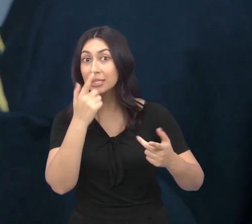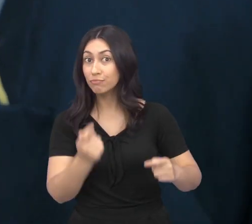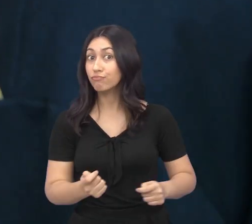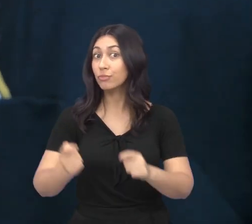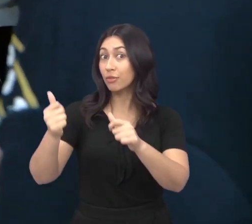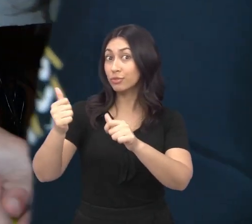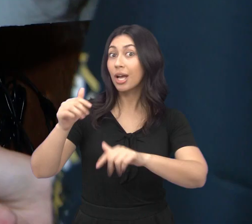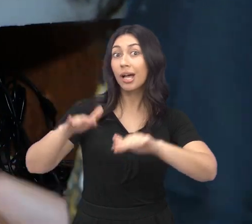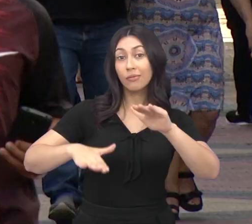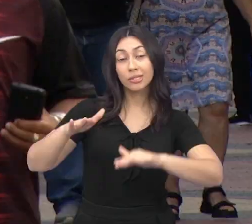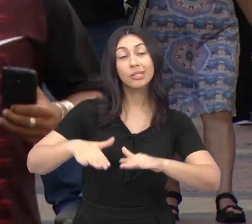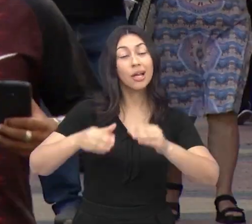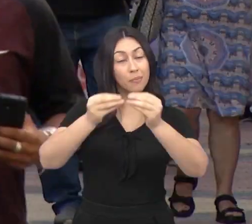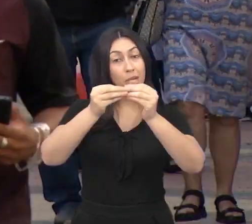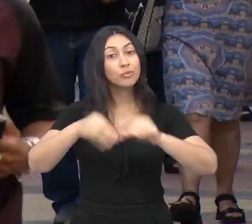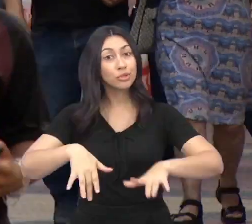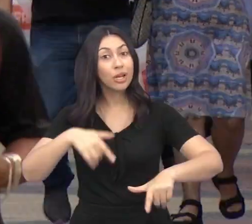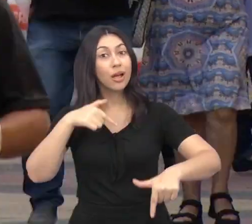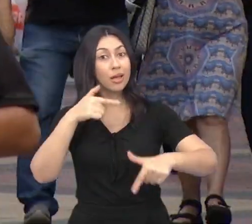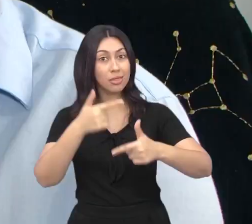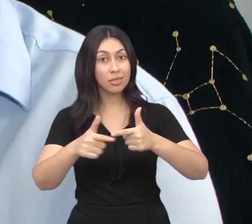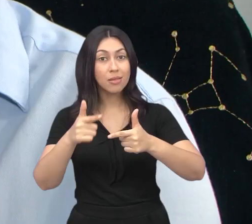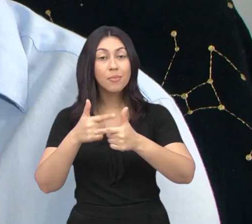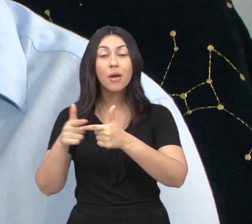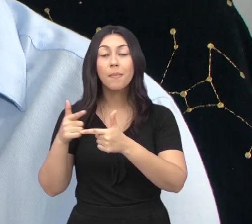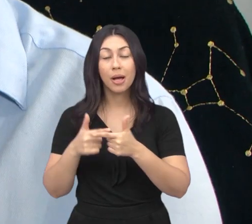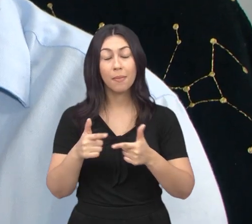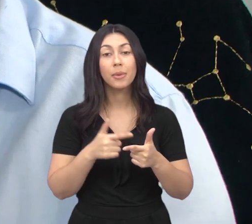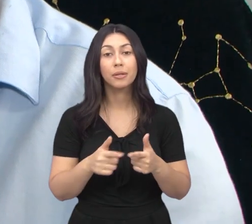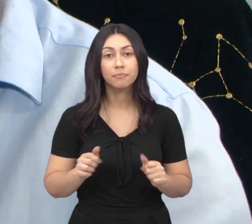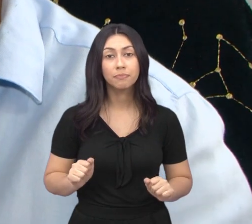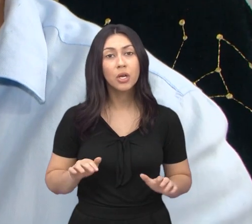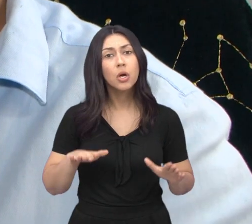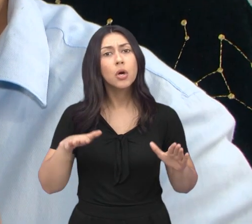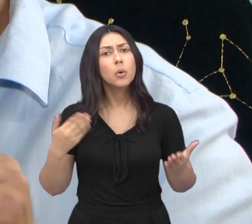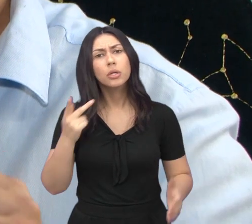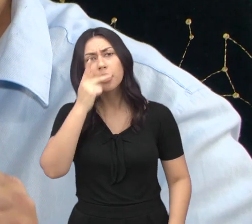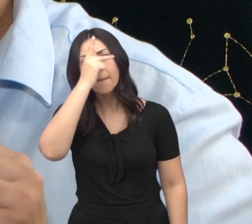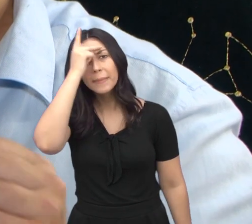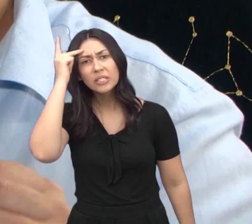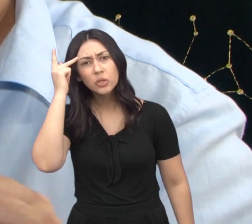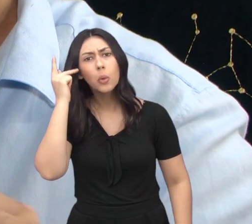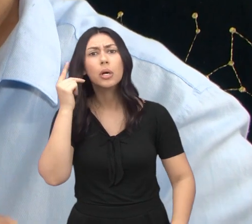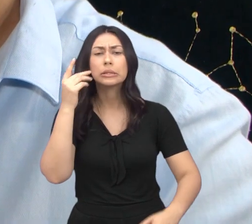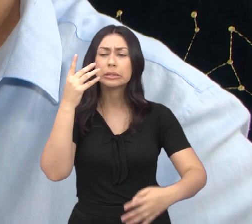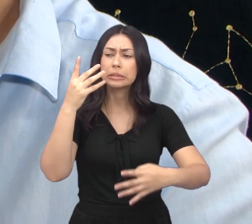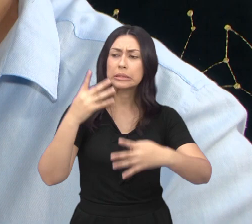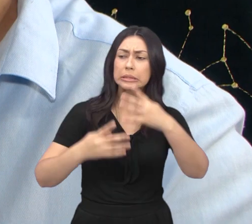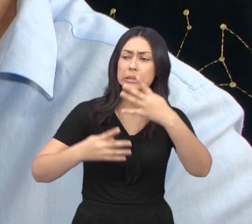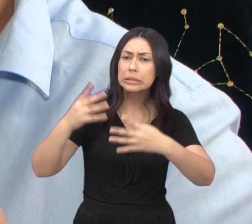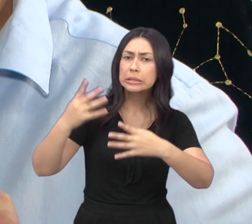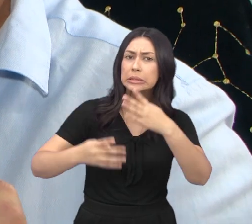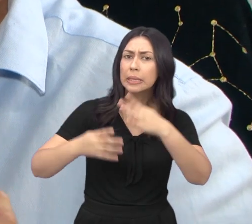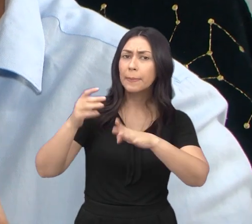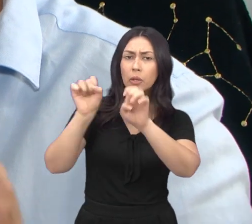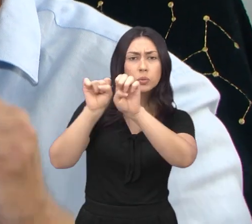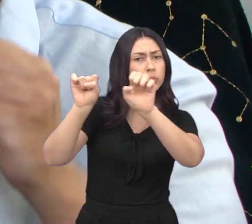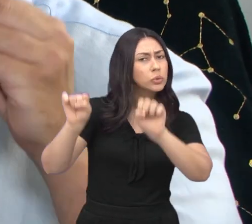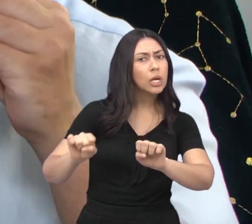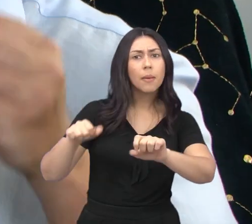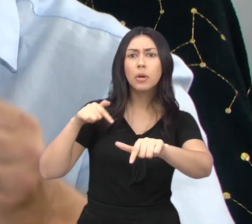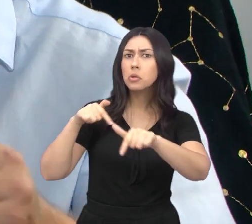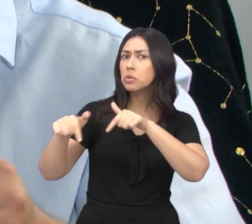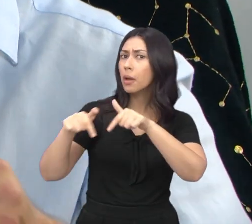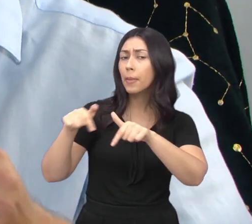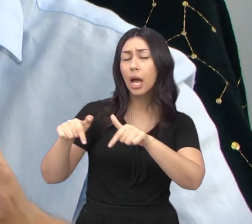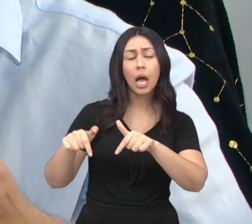vantagem traz prejuízos para todo mundo. Quando as pessoas vão corrompendo o sistema, né, nas suas microesferas, seja isso